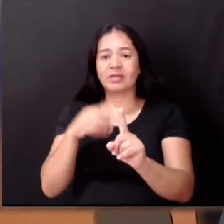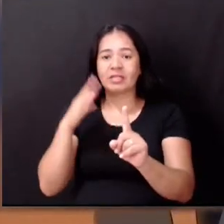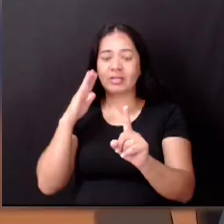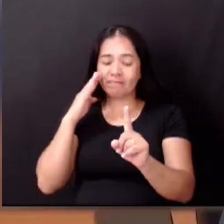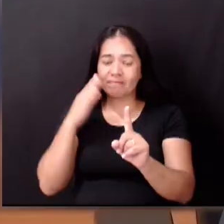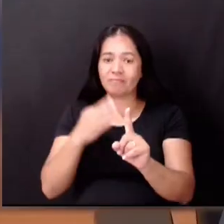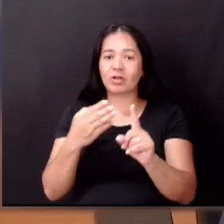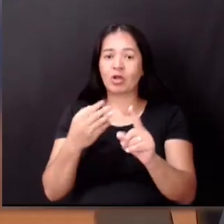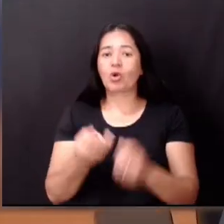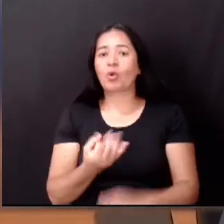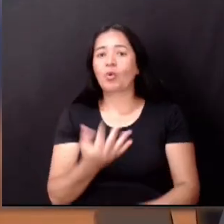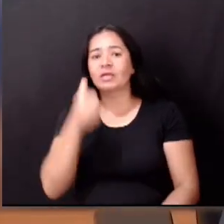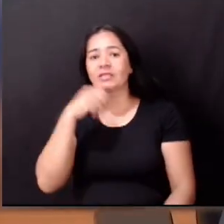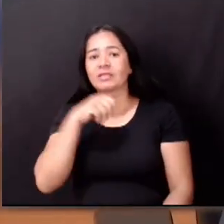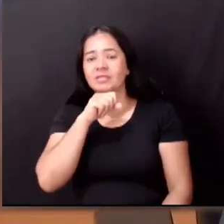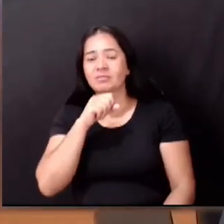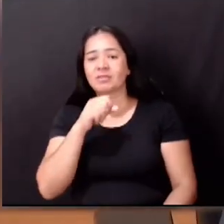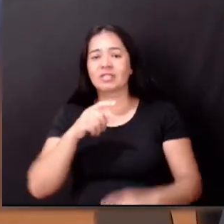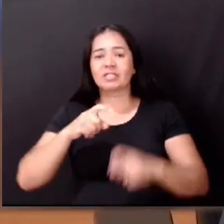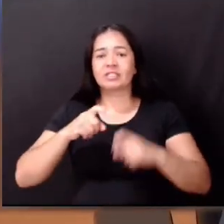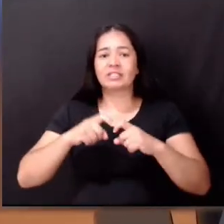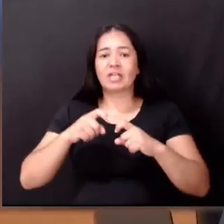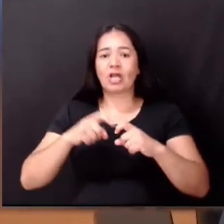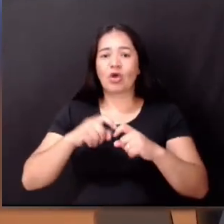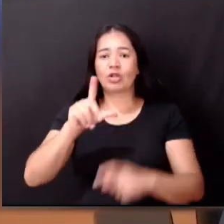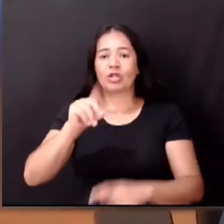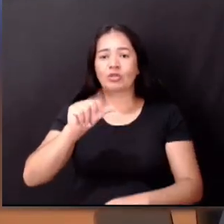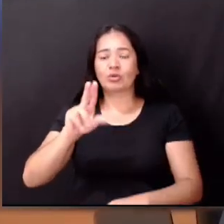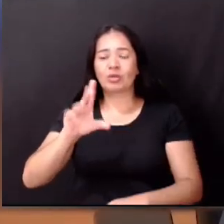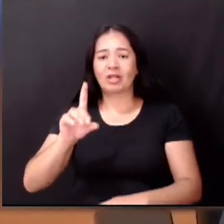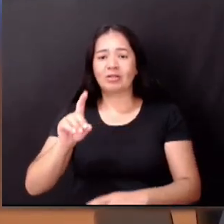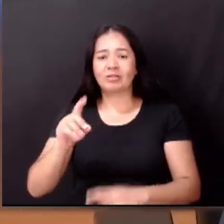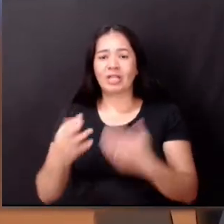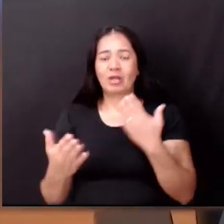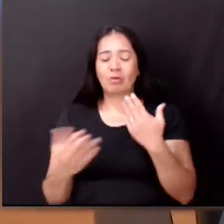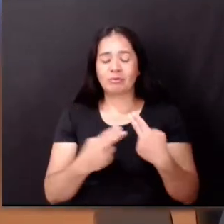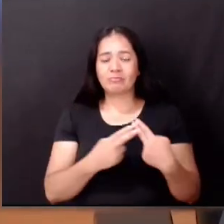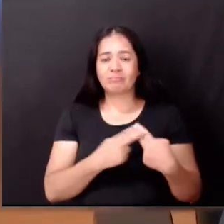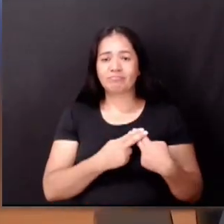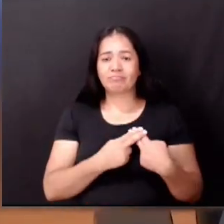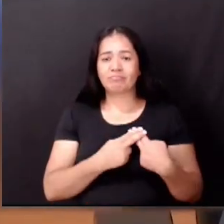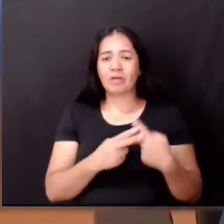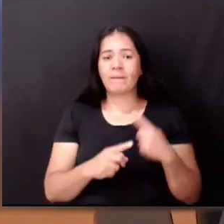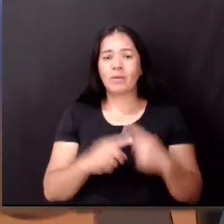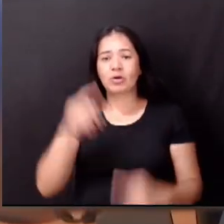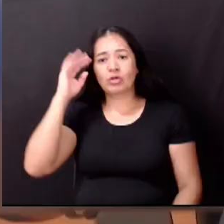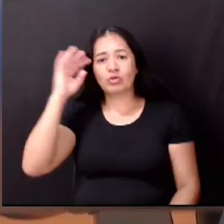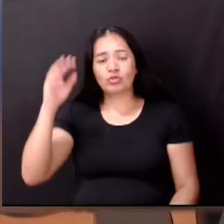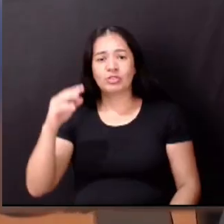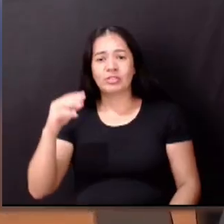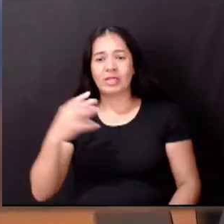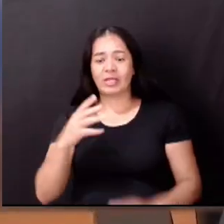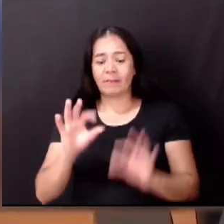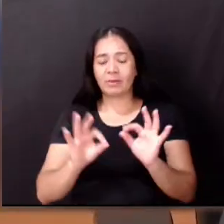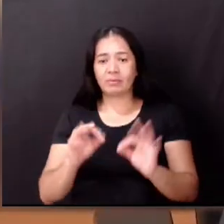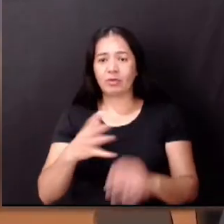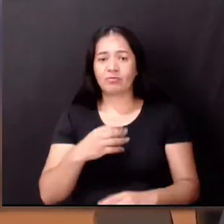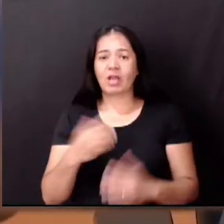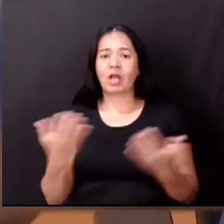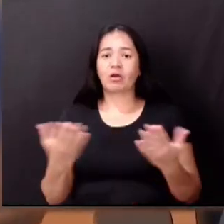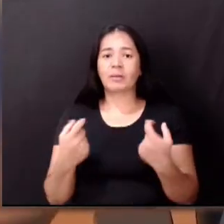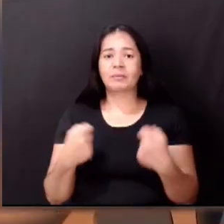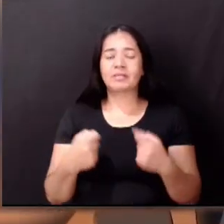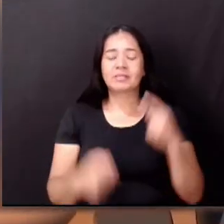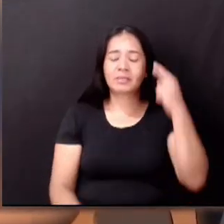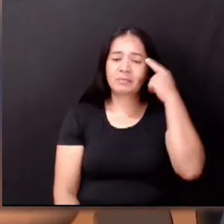luto pelos seus sonhos que elas planejou para o filho, ela tem que reconfigurar a rota, ela tem que repensar. Mas e aquelas